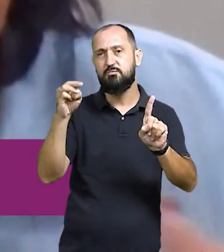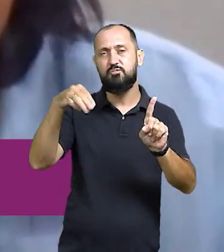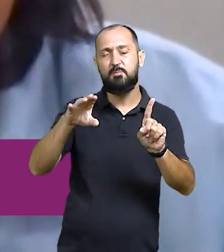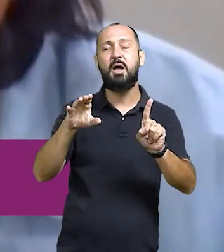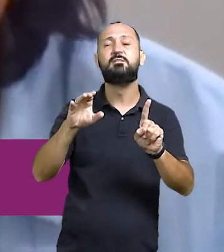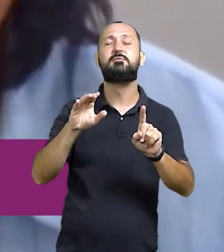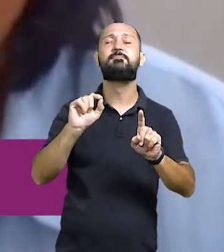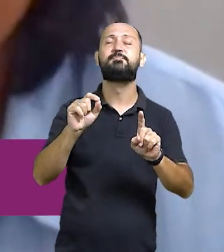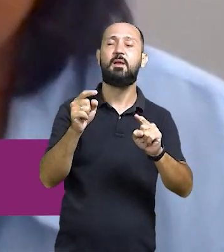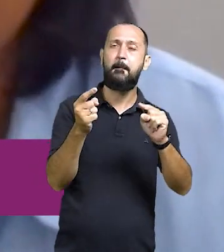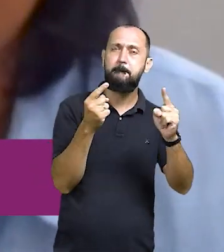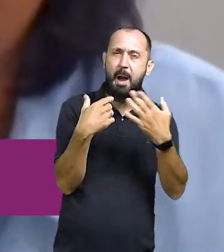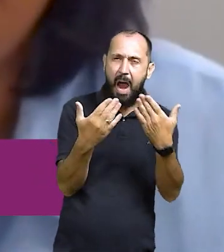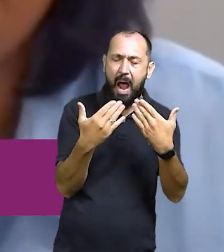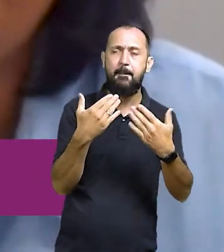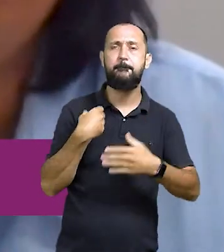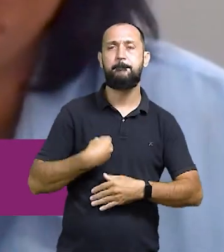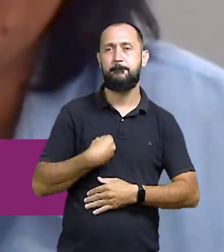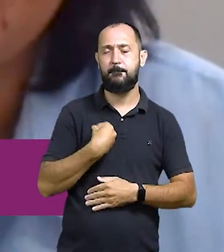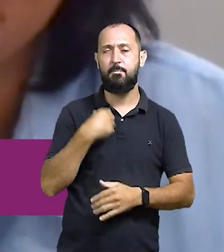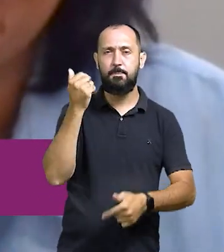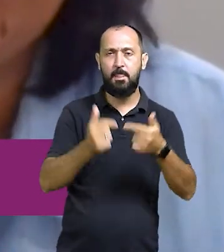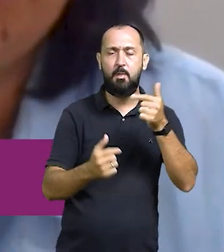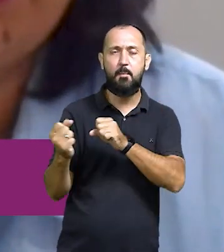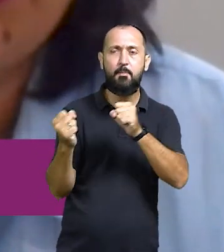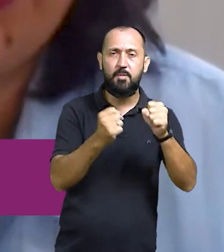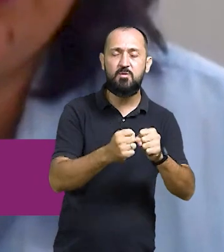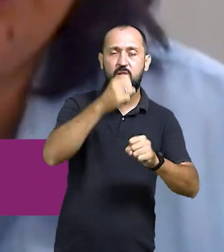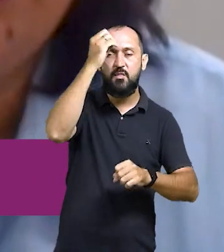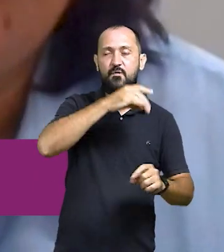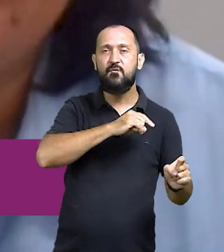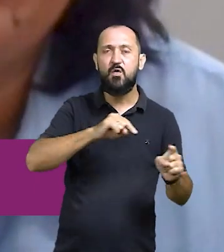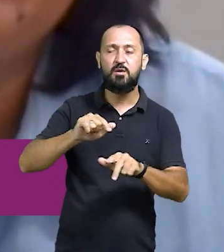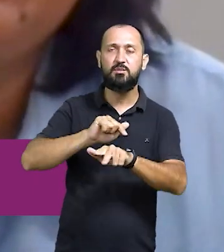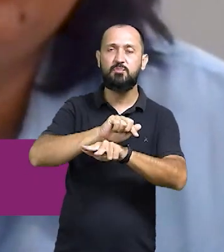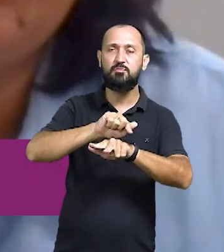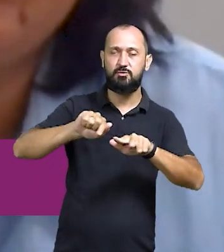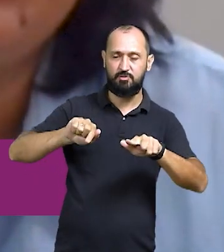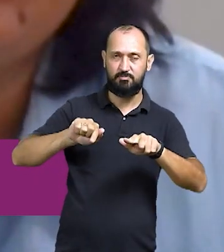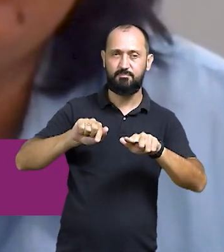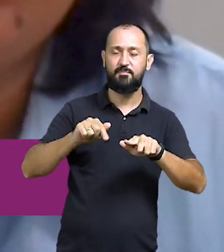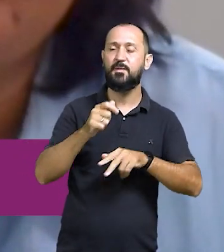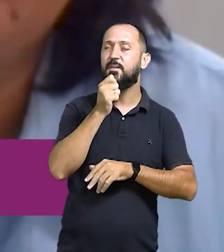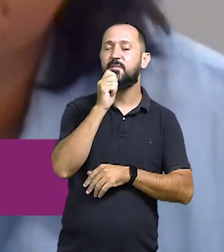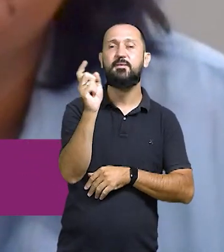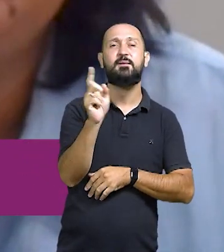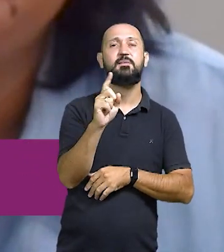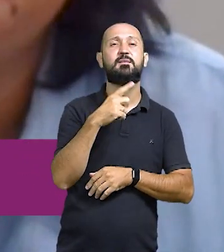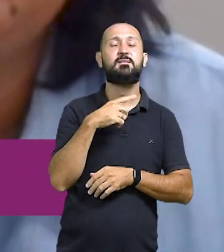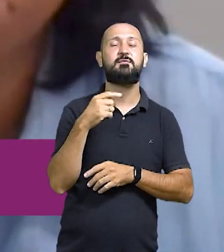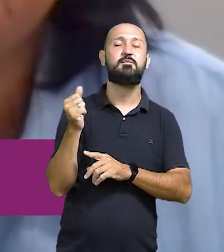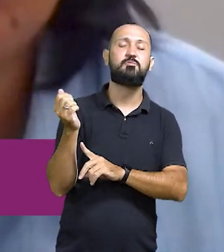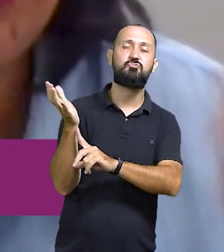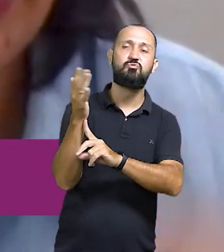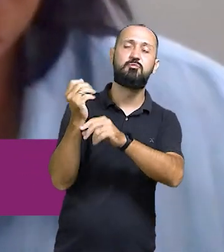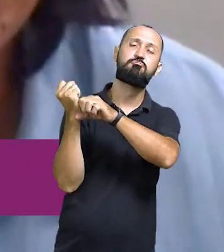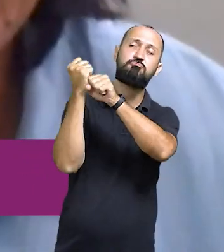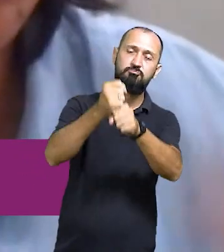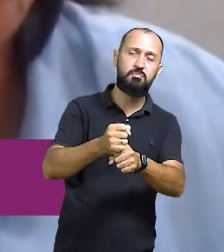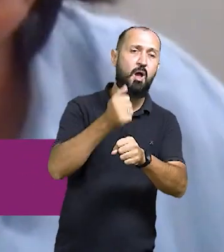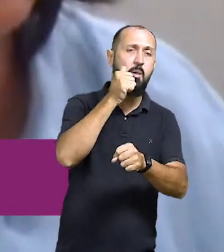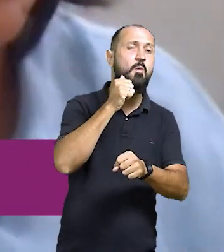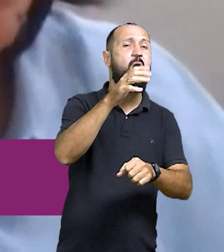relações sociais, a gente precisa combater, Lívia, já passou da hora. Em pleno ano 2024, nós já tivemos 6 feminicídios